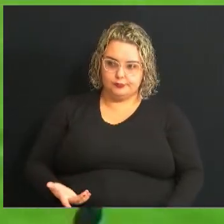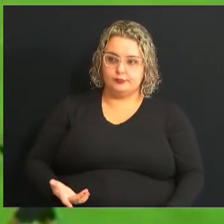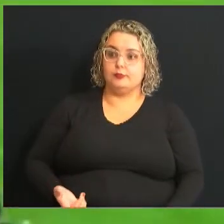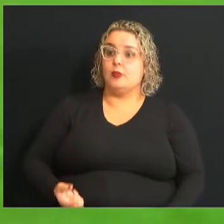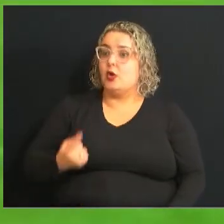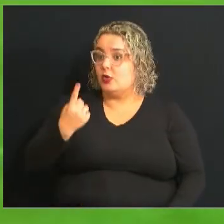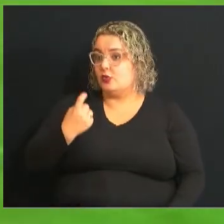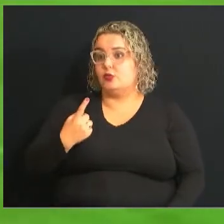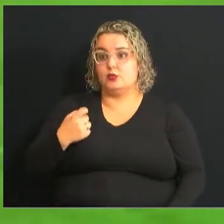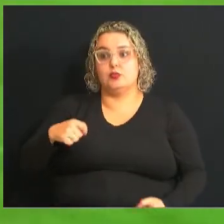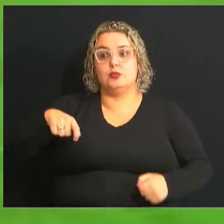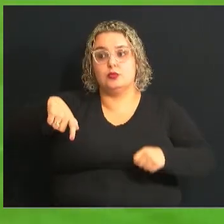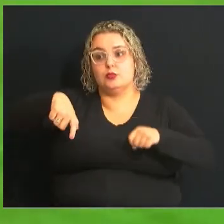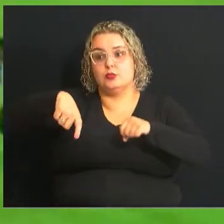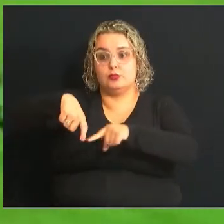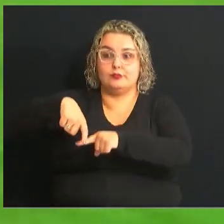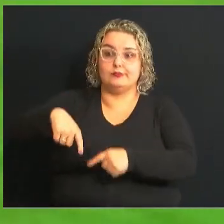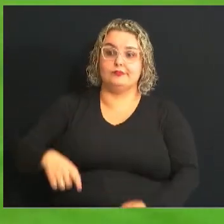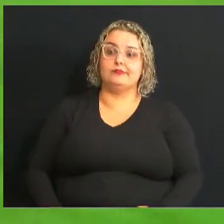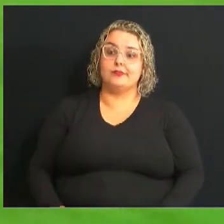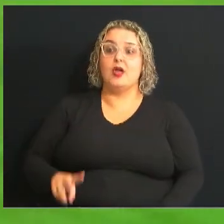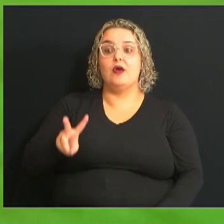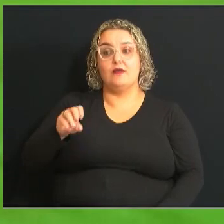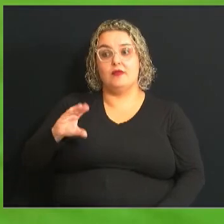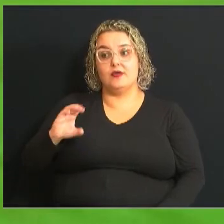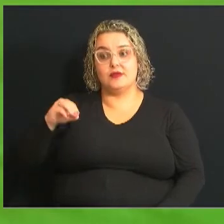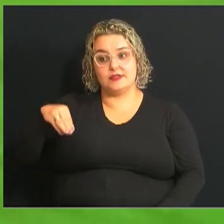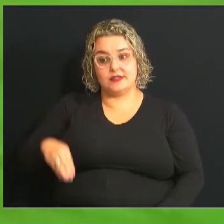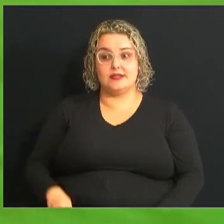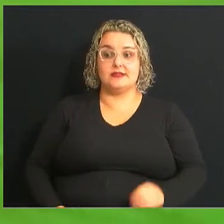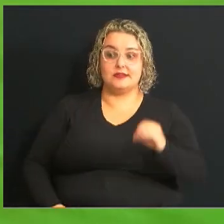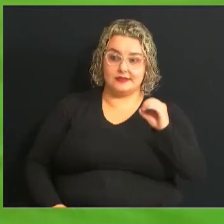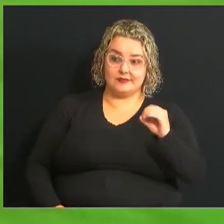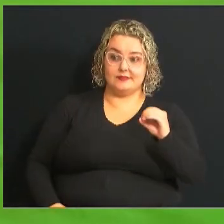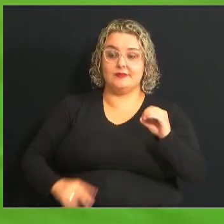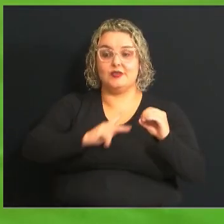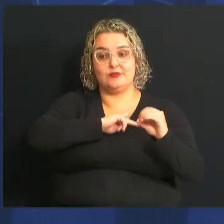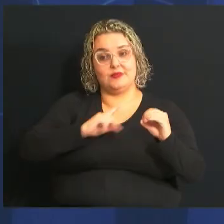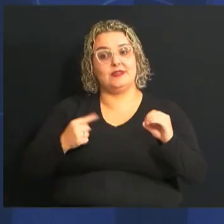do jogo. Final, Vossen 0, Ponte Preta 1.